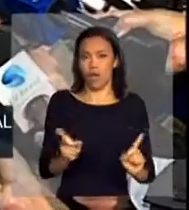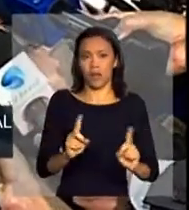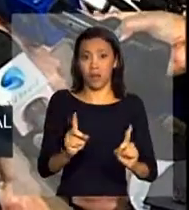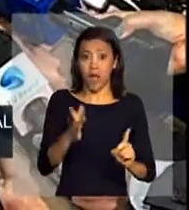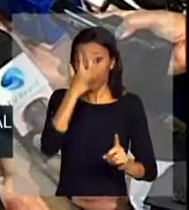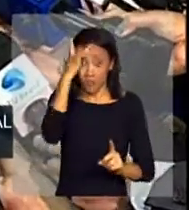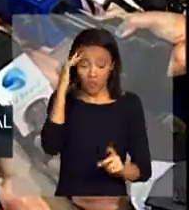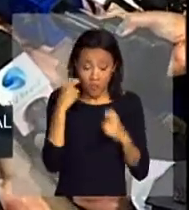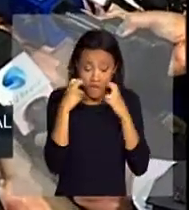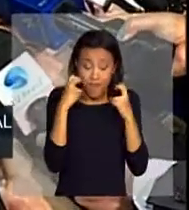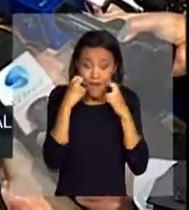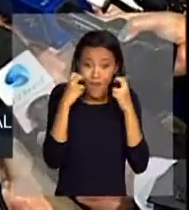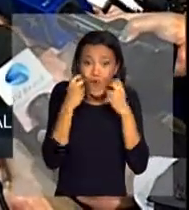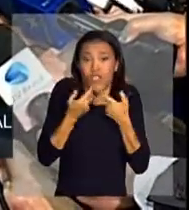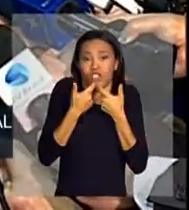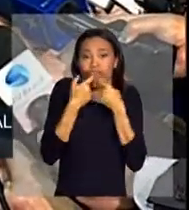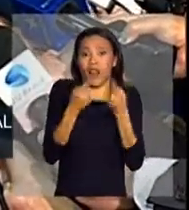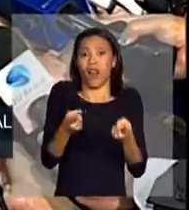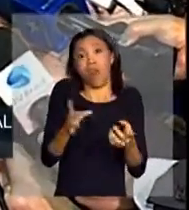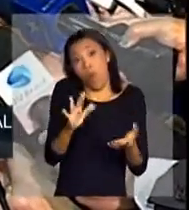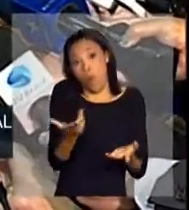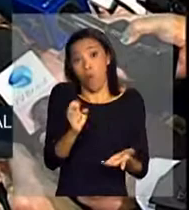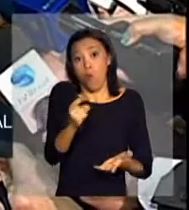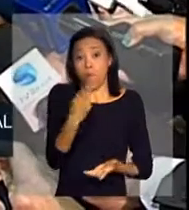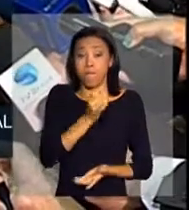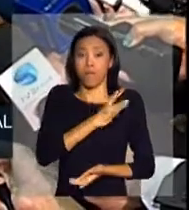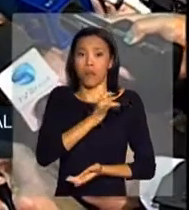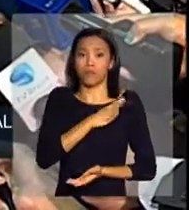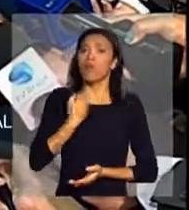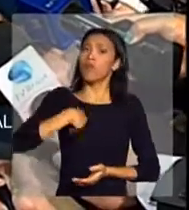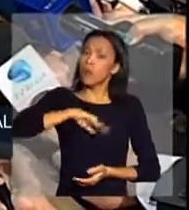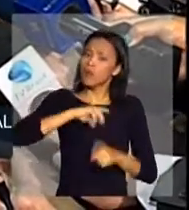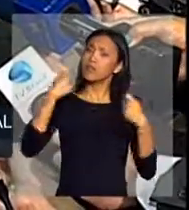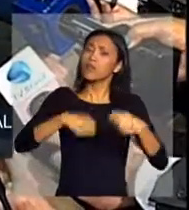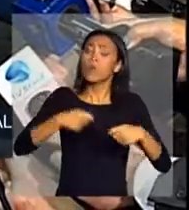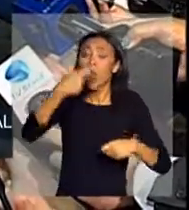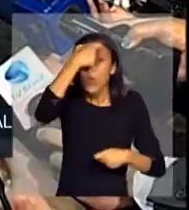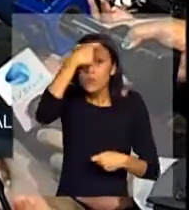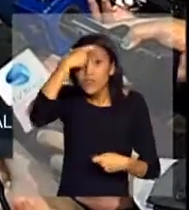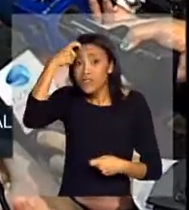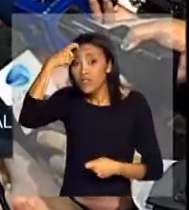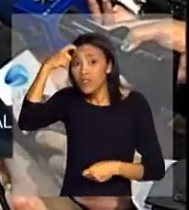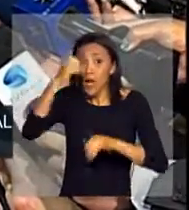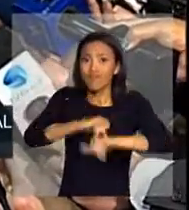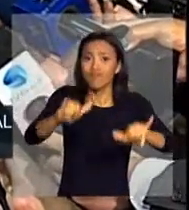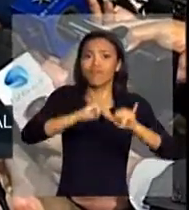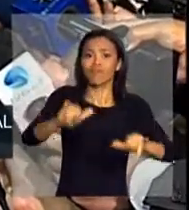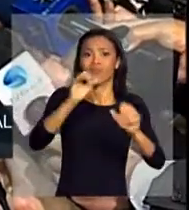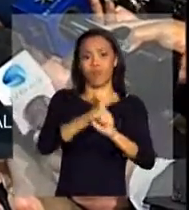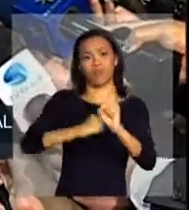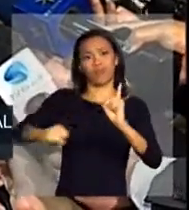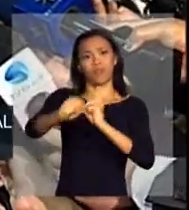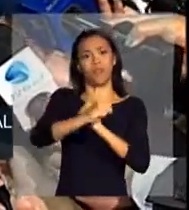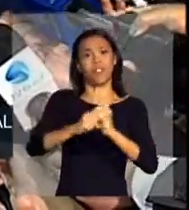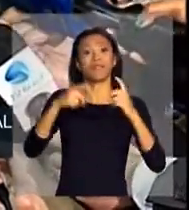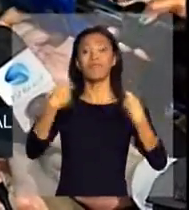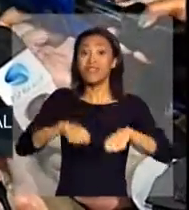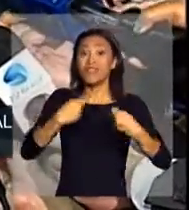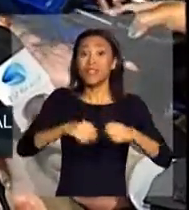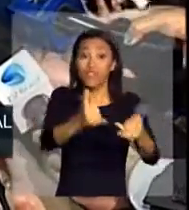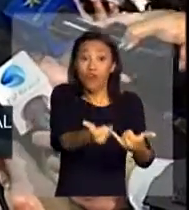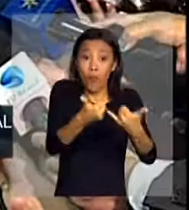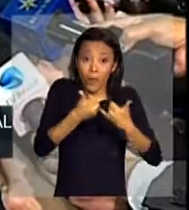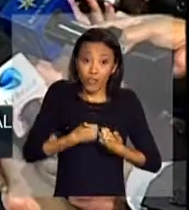terem vergonha de falar ou terem medo de falar. Nós precisamos conscientizar a sociedade brasileira de que as informações têm que chegar ao poder